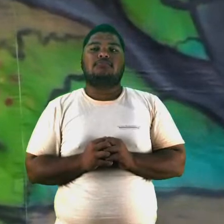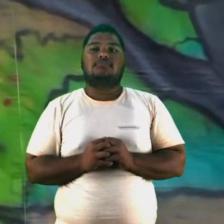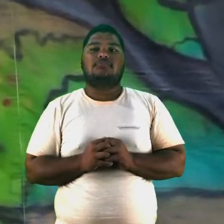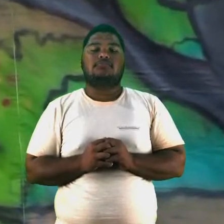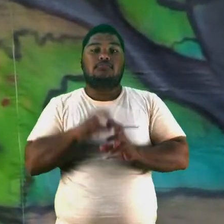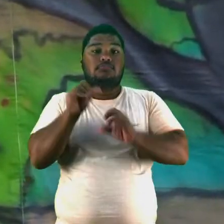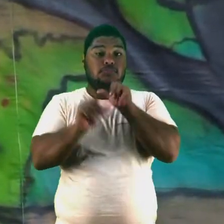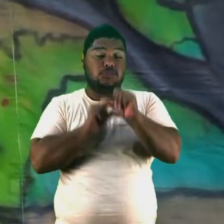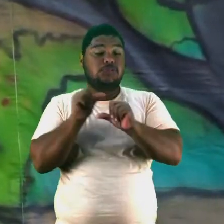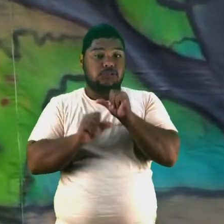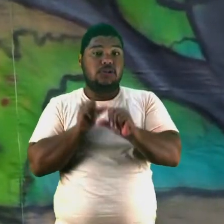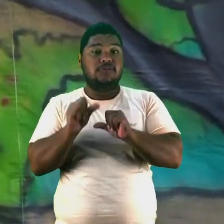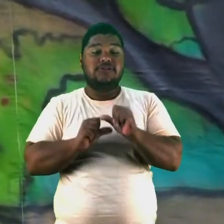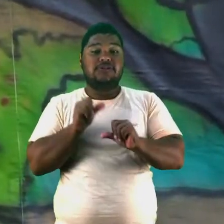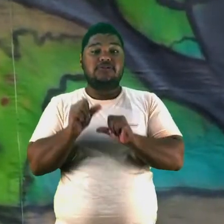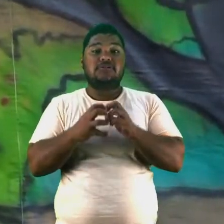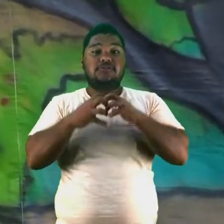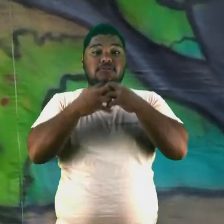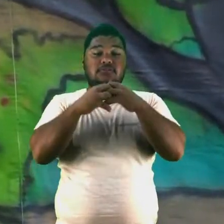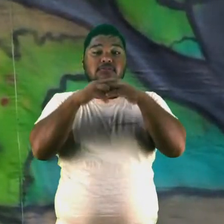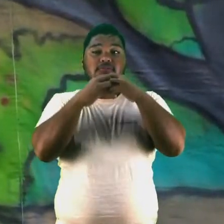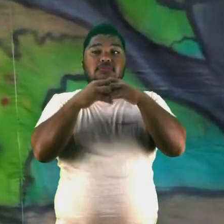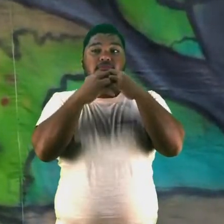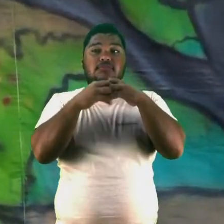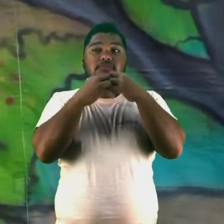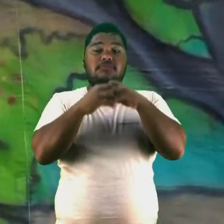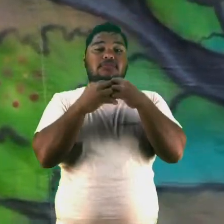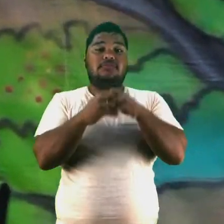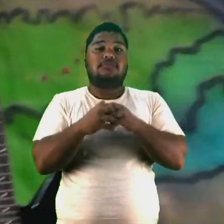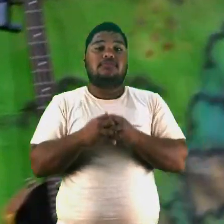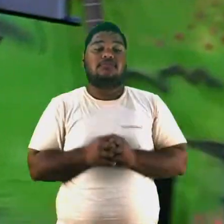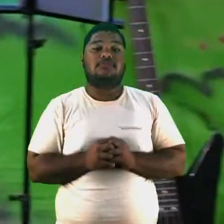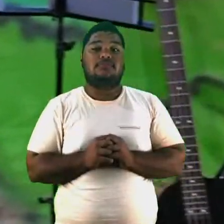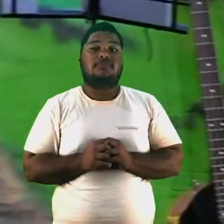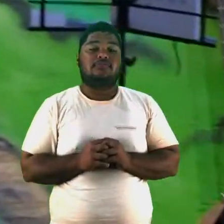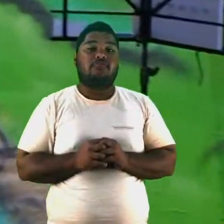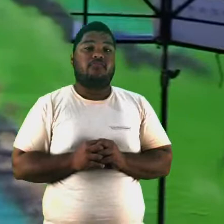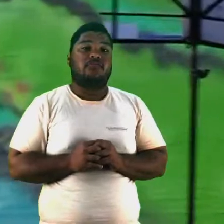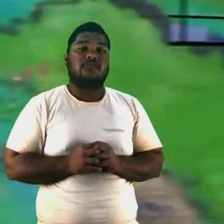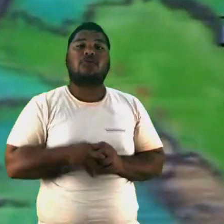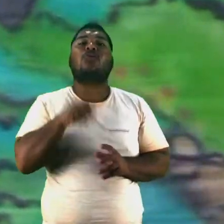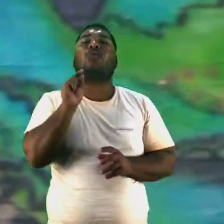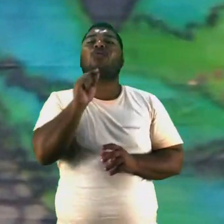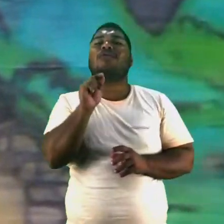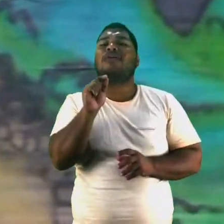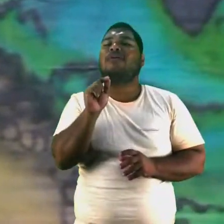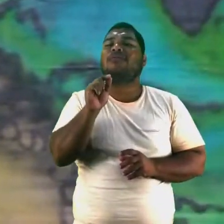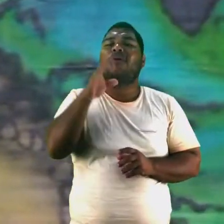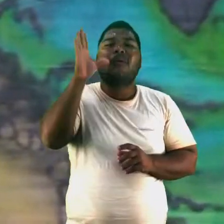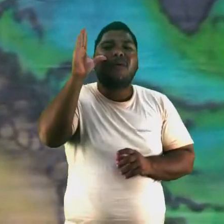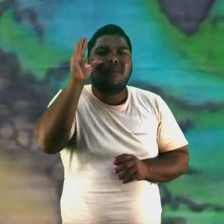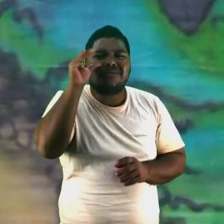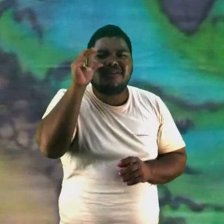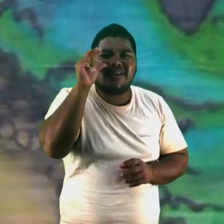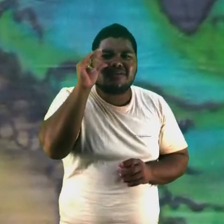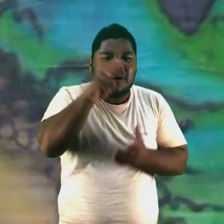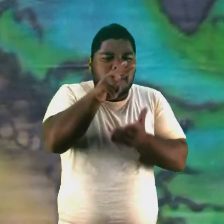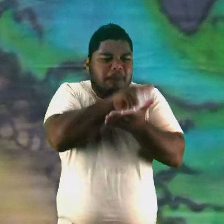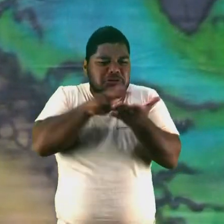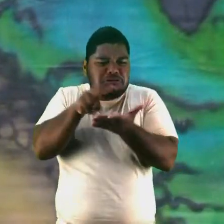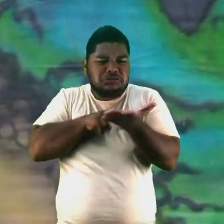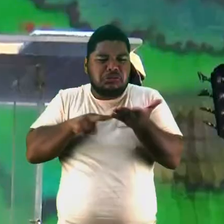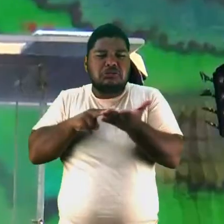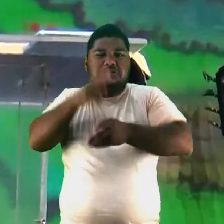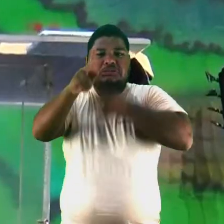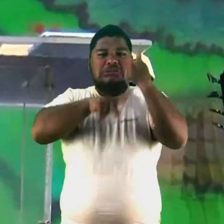Impressionante isso, não é? Aí o que foi feito? O que foi observado? Pessoas que liam as Escrituras,